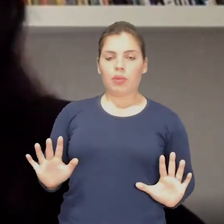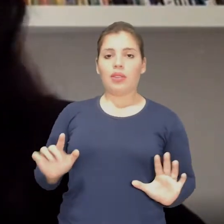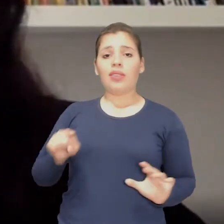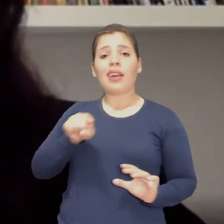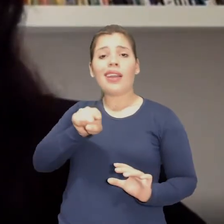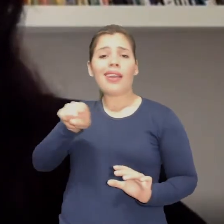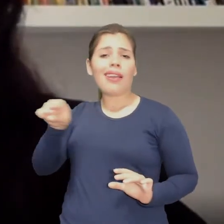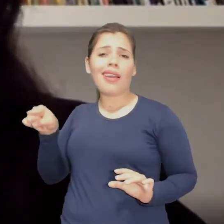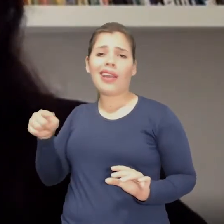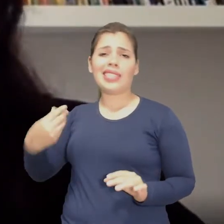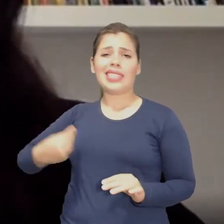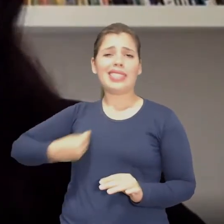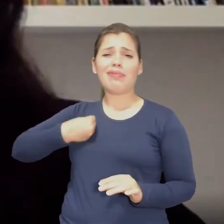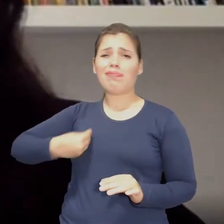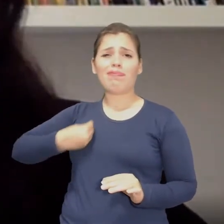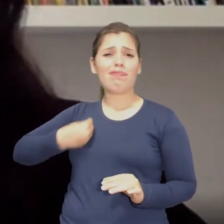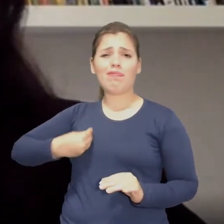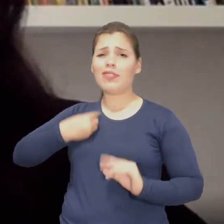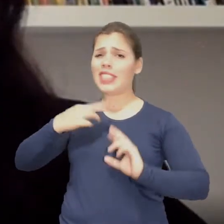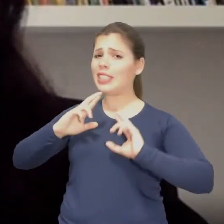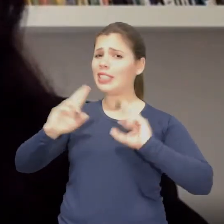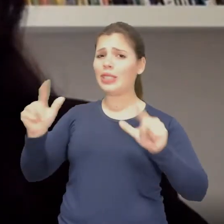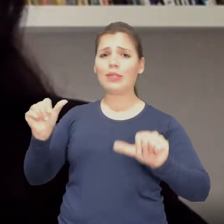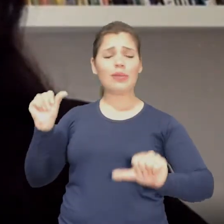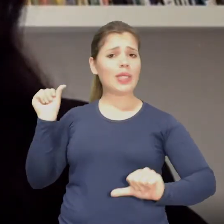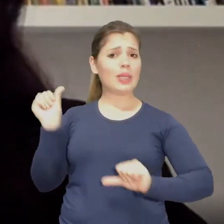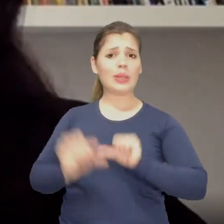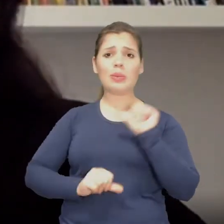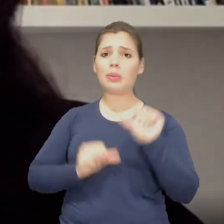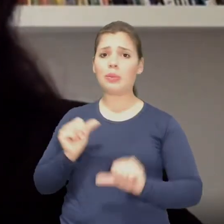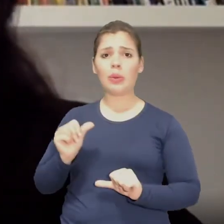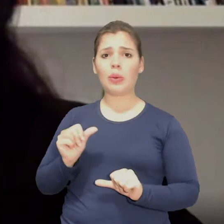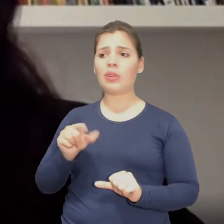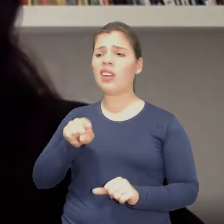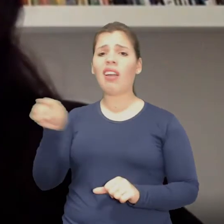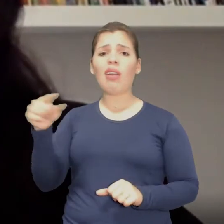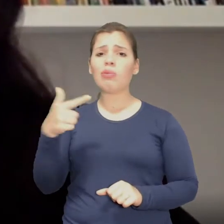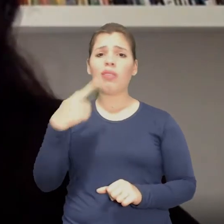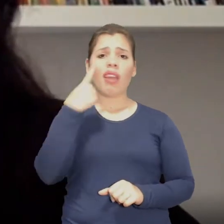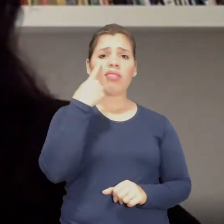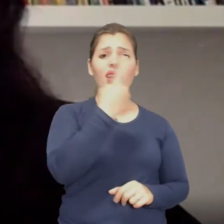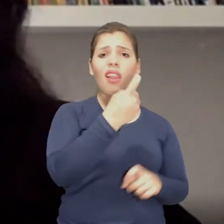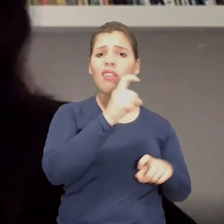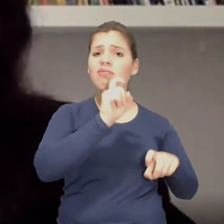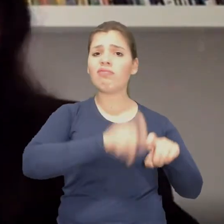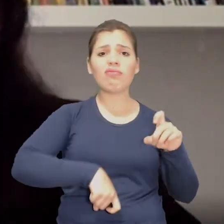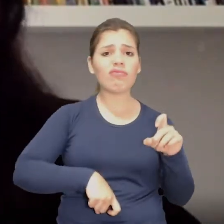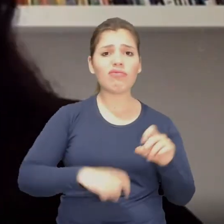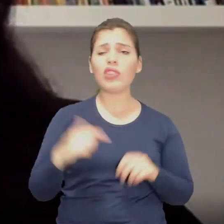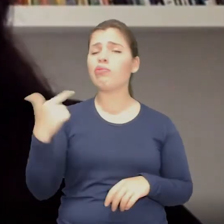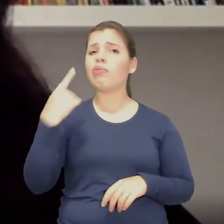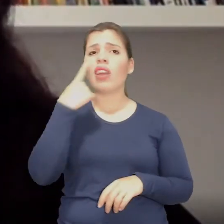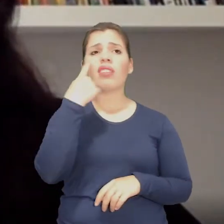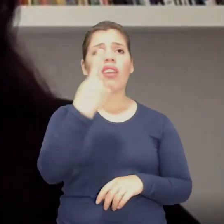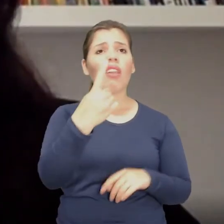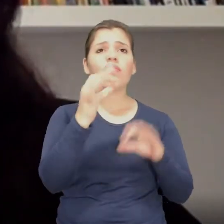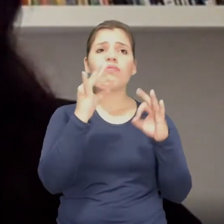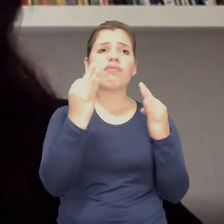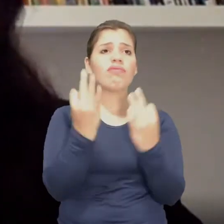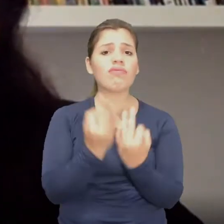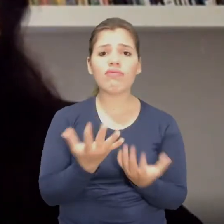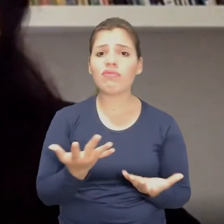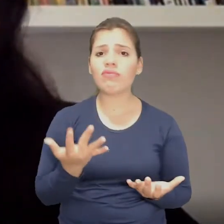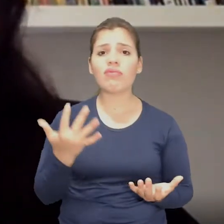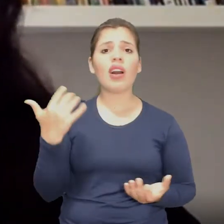na vida estreitado, sabe? Então, assim, essas pessoas passam a se desinteressar por sexo, passam a se desinteressar